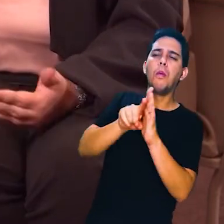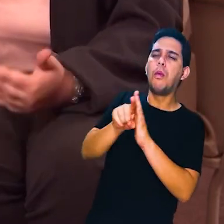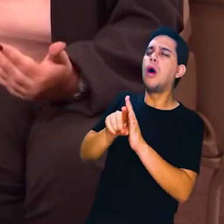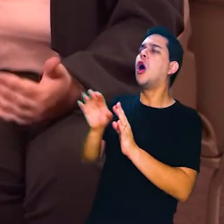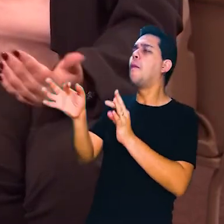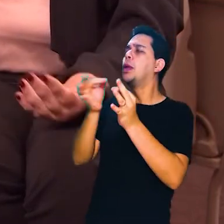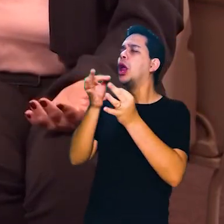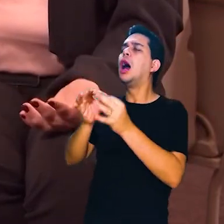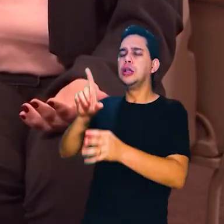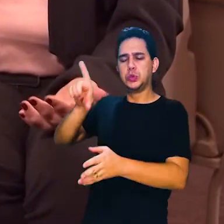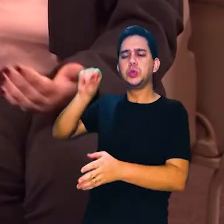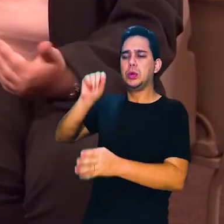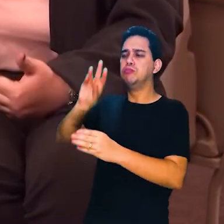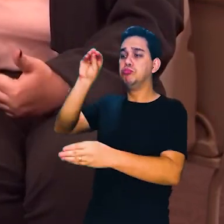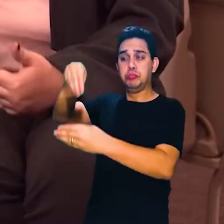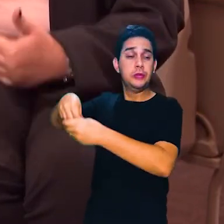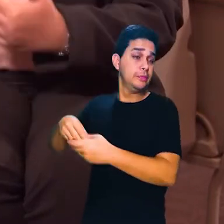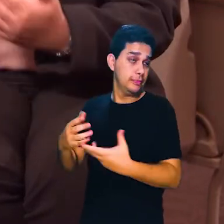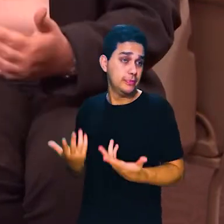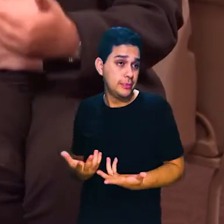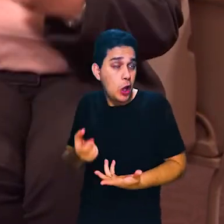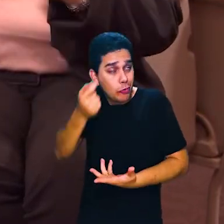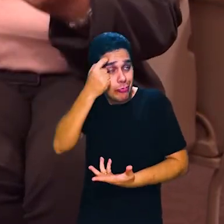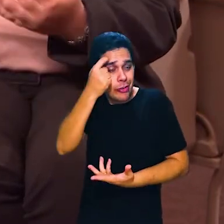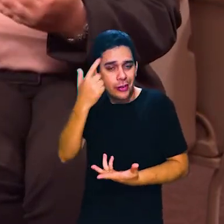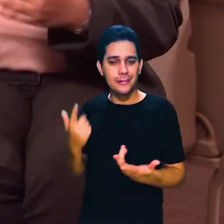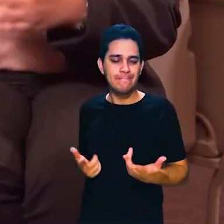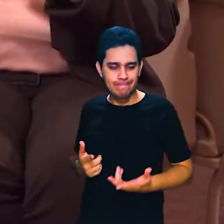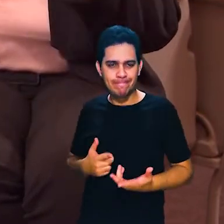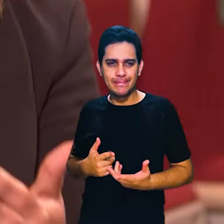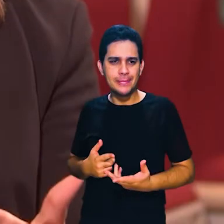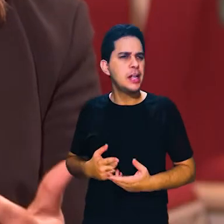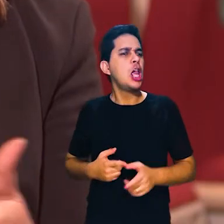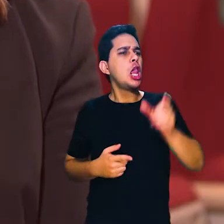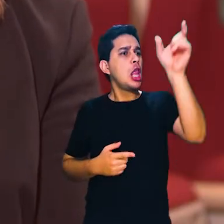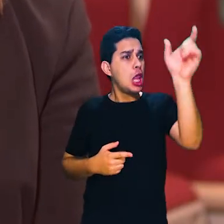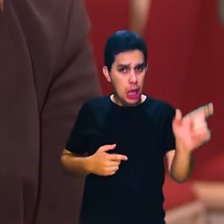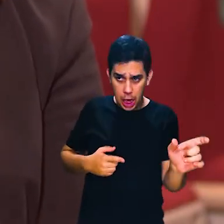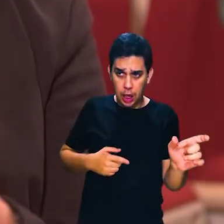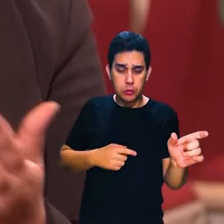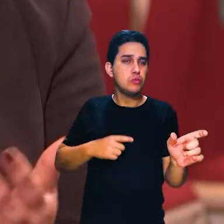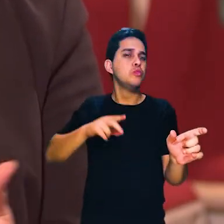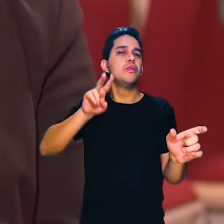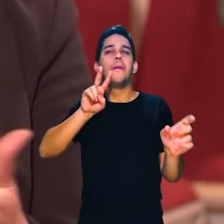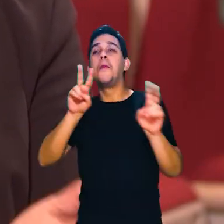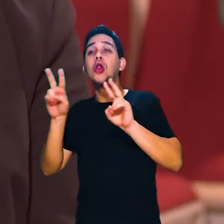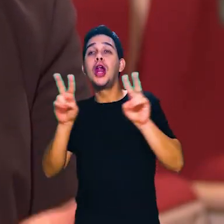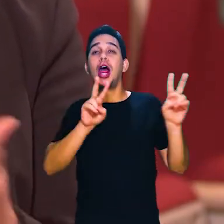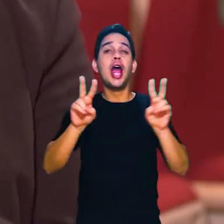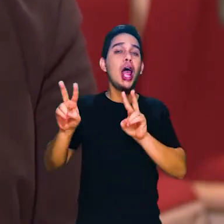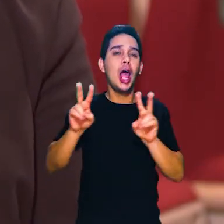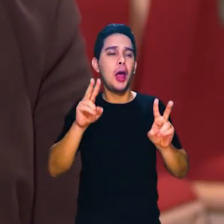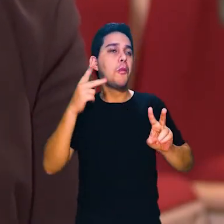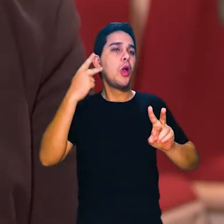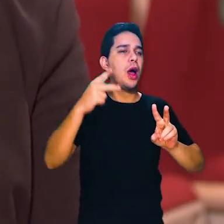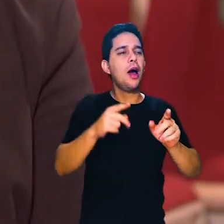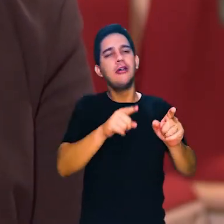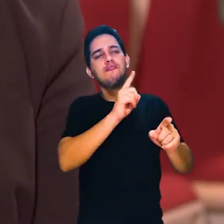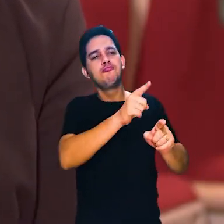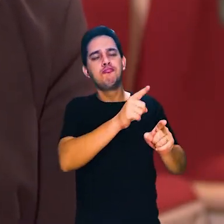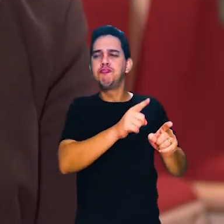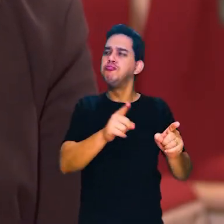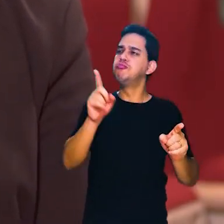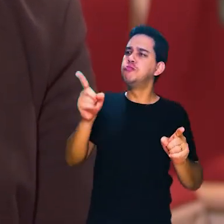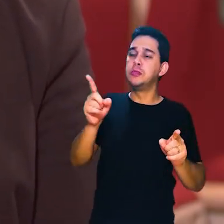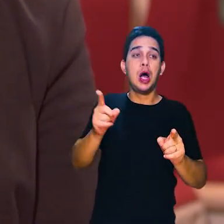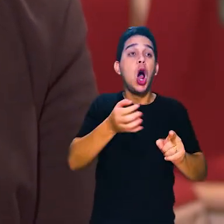informações verdadeiras sobre aqueles candidatos aos cargos, dependendo da eleição, se geral ou municipal.